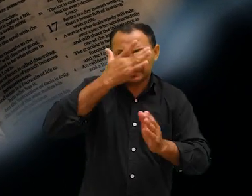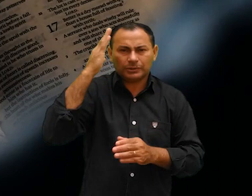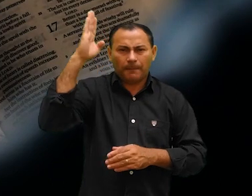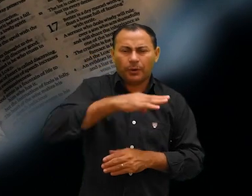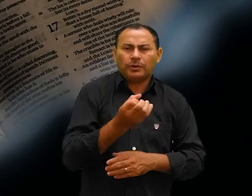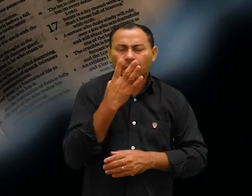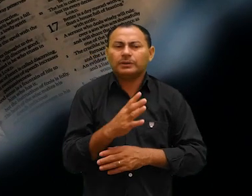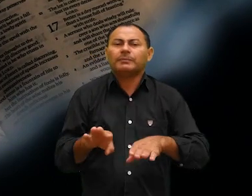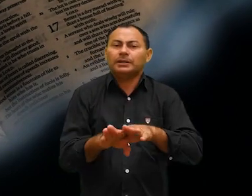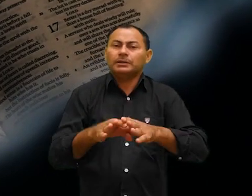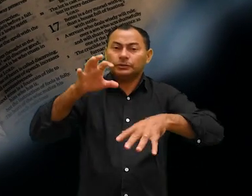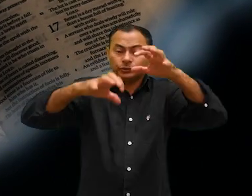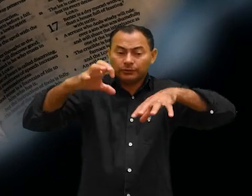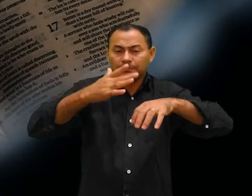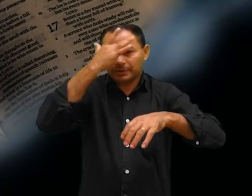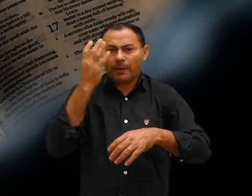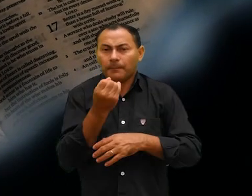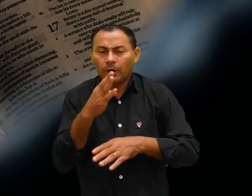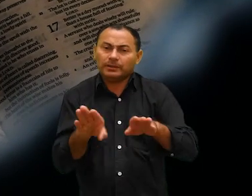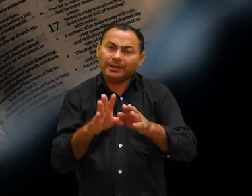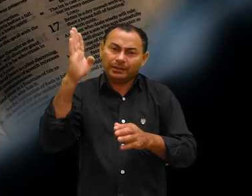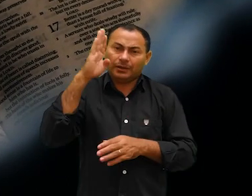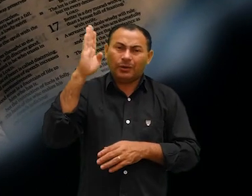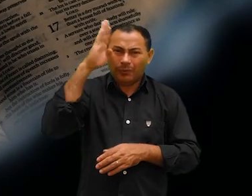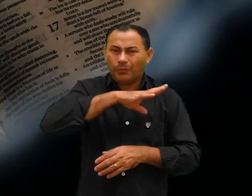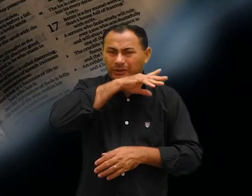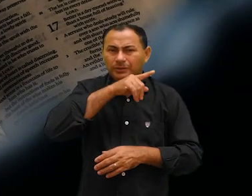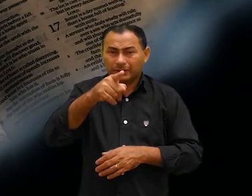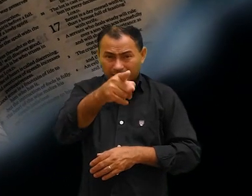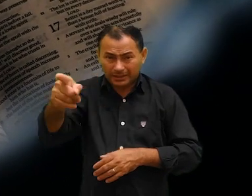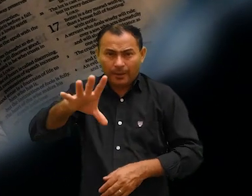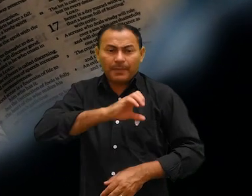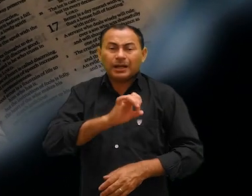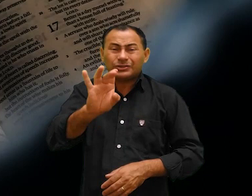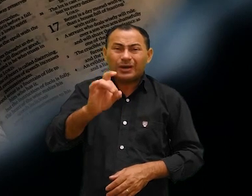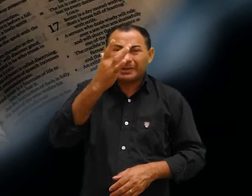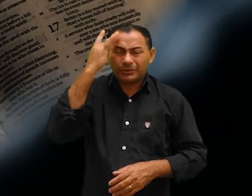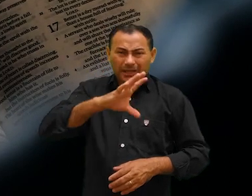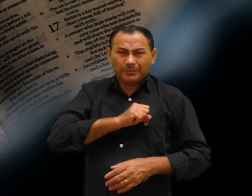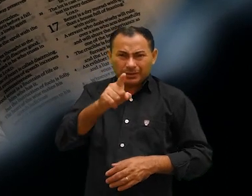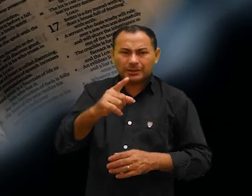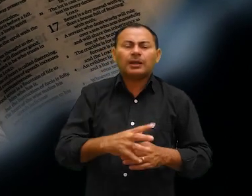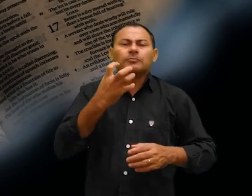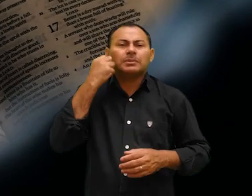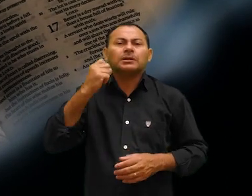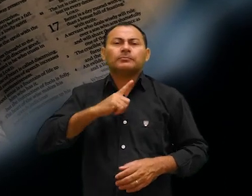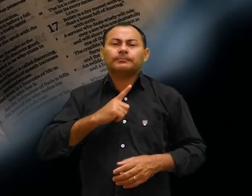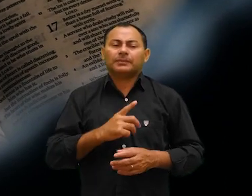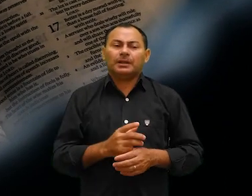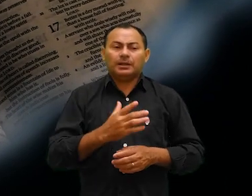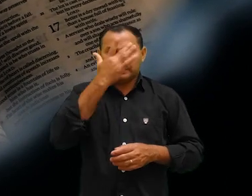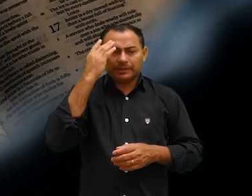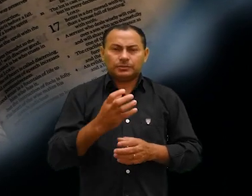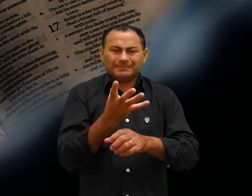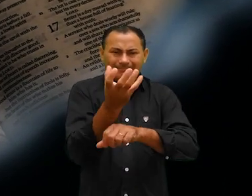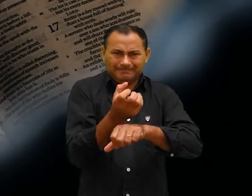chuva sobre justos e injustos. Se vocês amarem aqueles que os amam, que recompensa vocês receberão? Até os